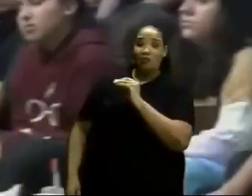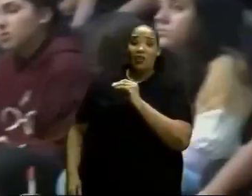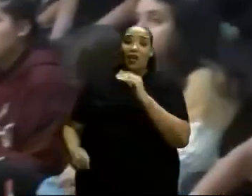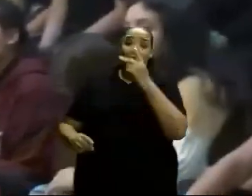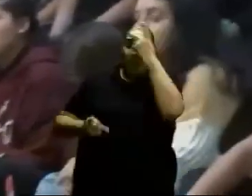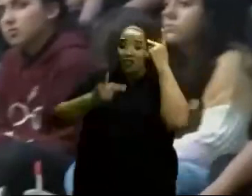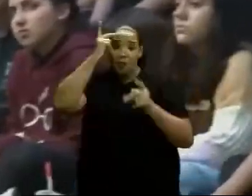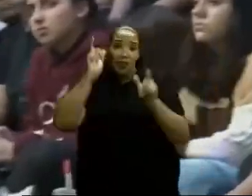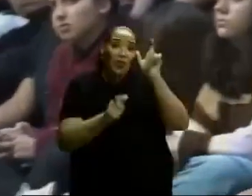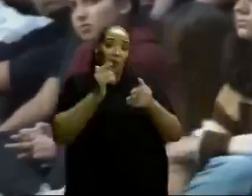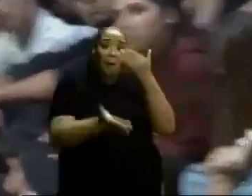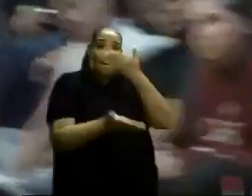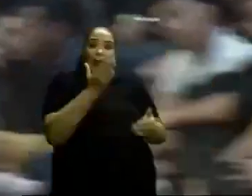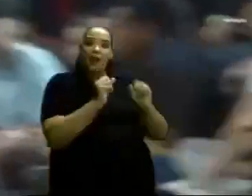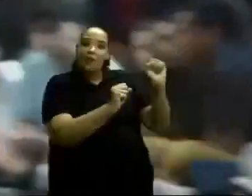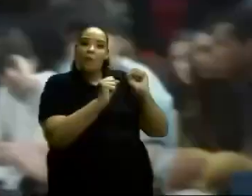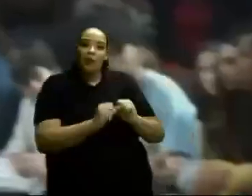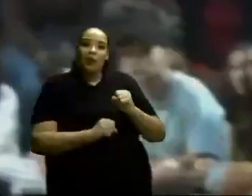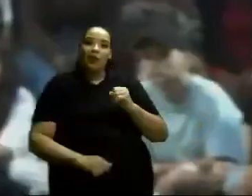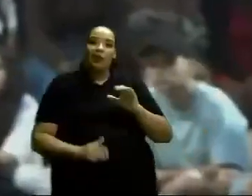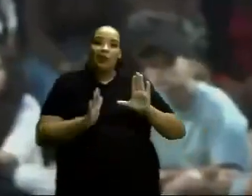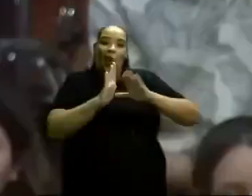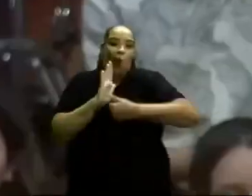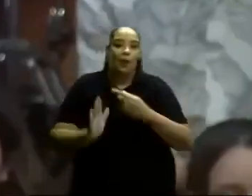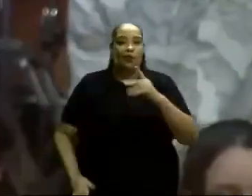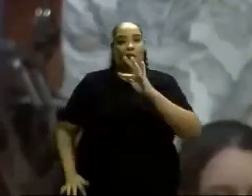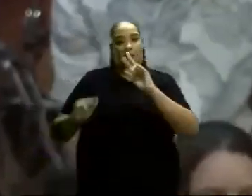pessoas perdem o poder de tirar as coisas de você.